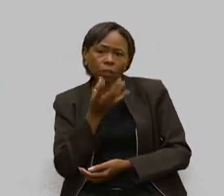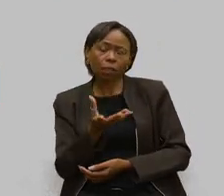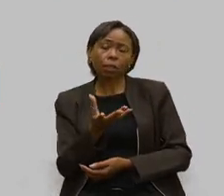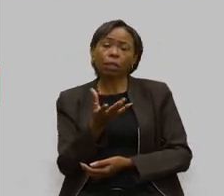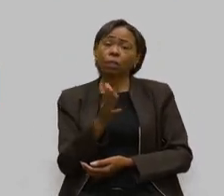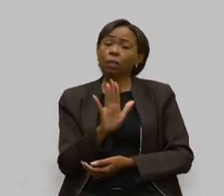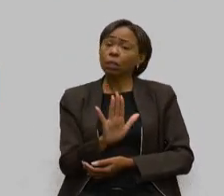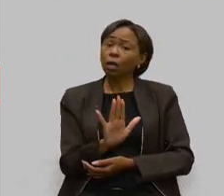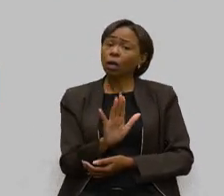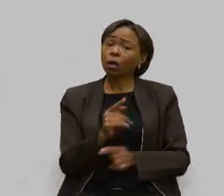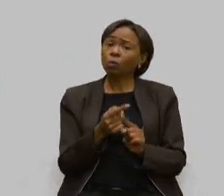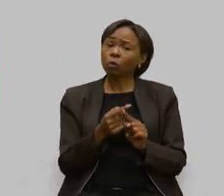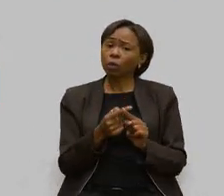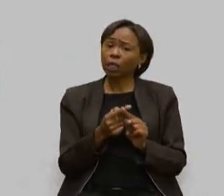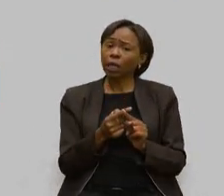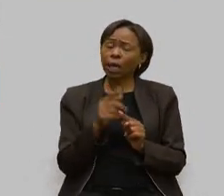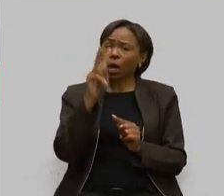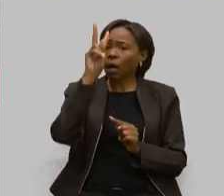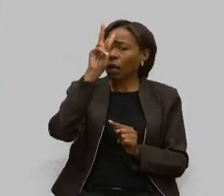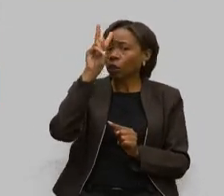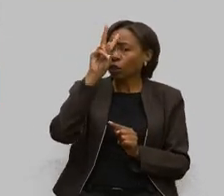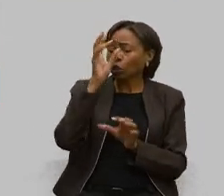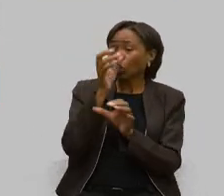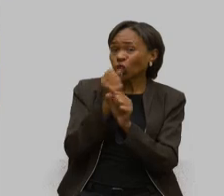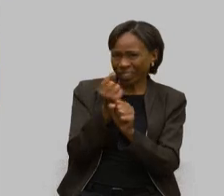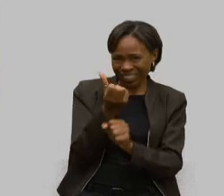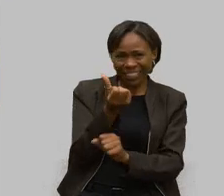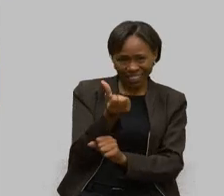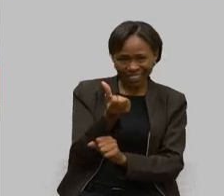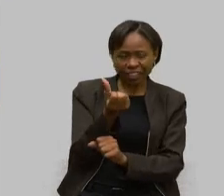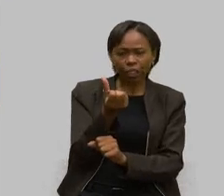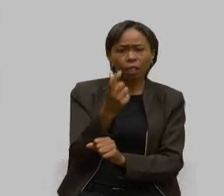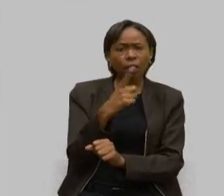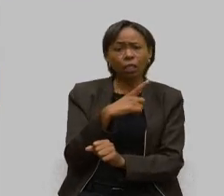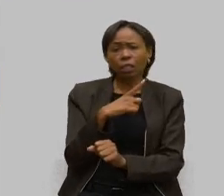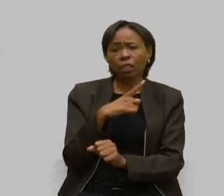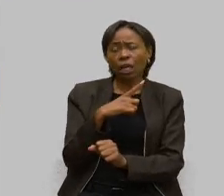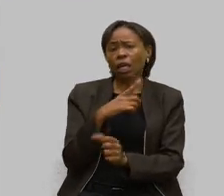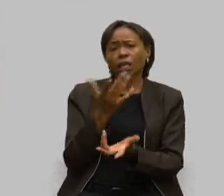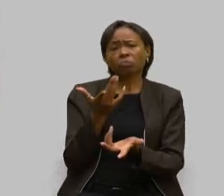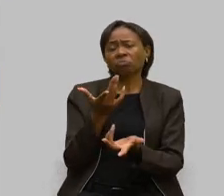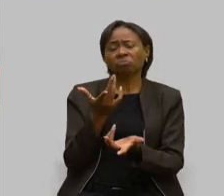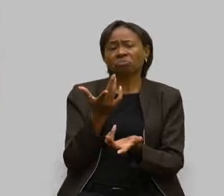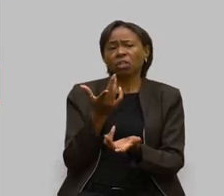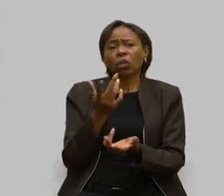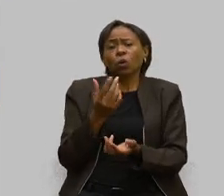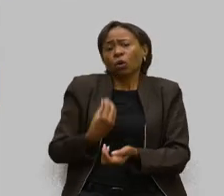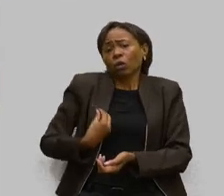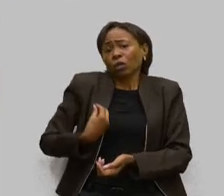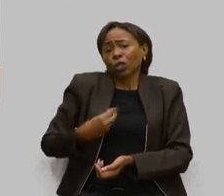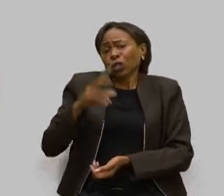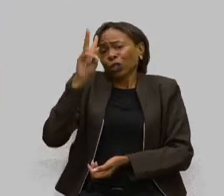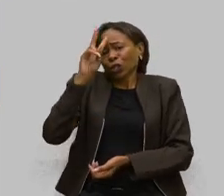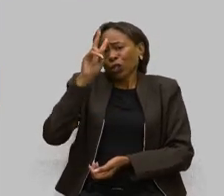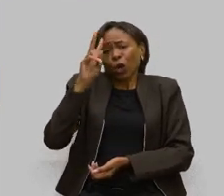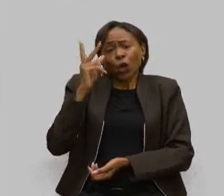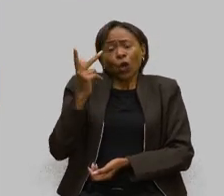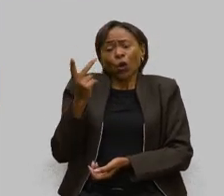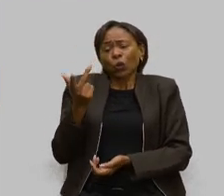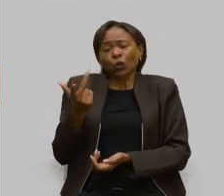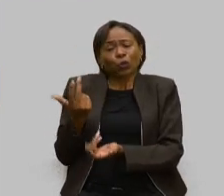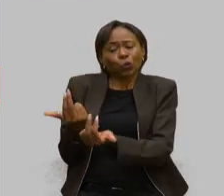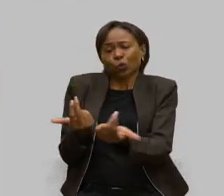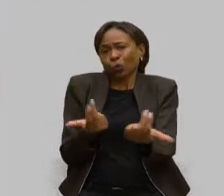situações que são muito muito comuns e que graças ao bom Deus cada vez mais tem